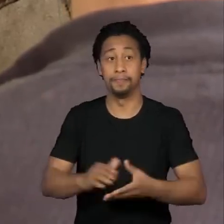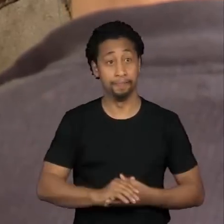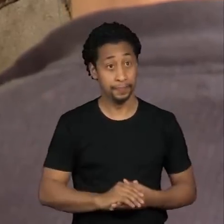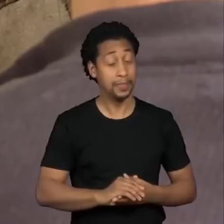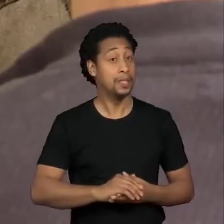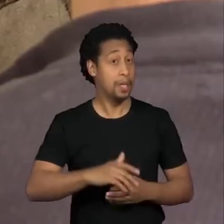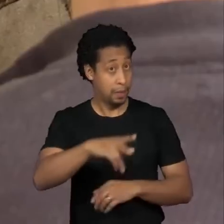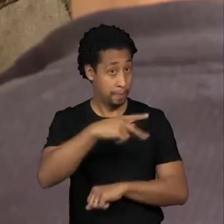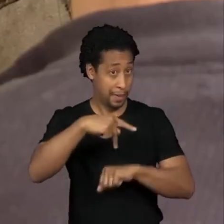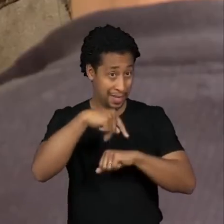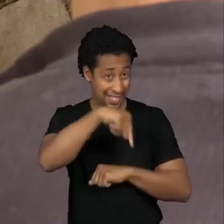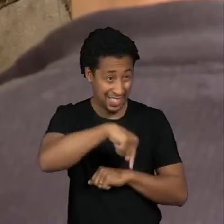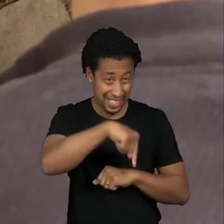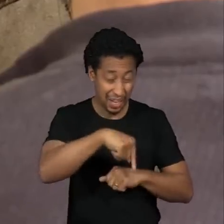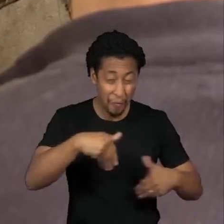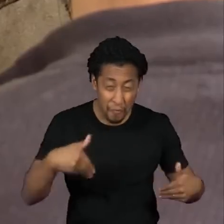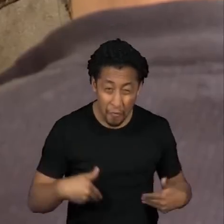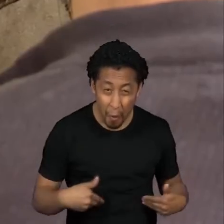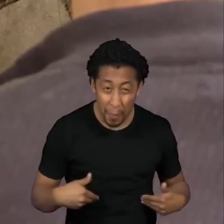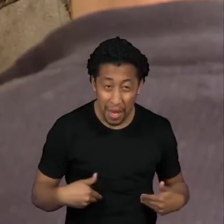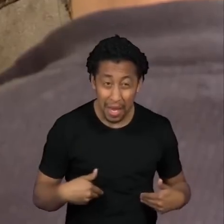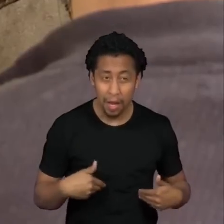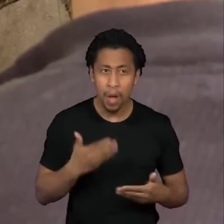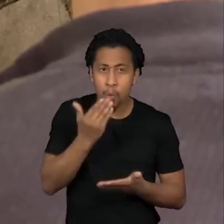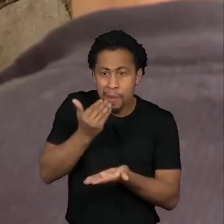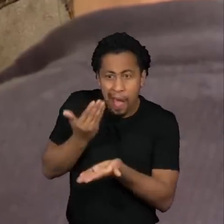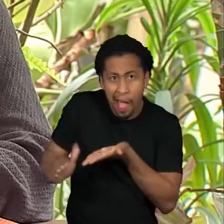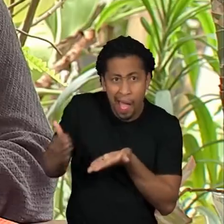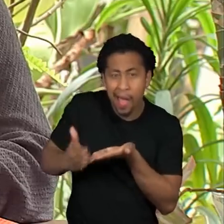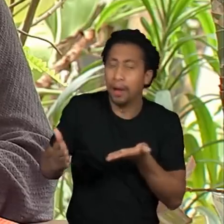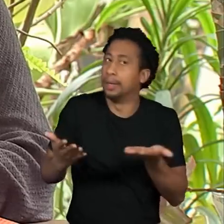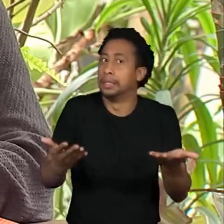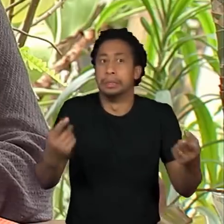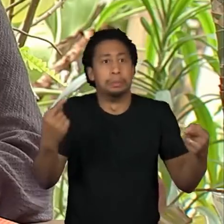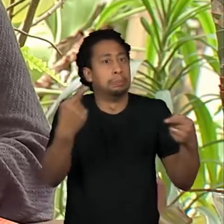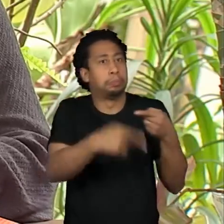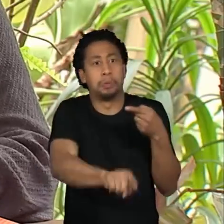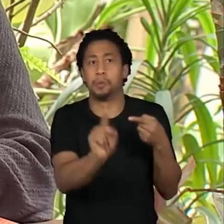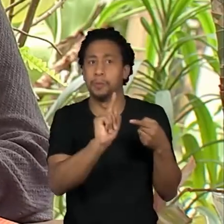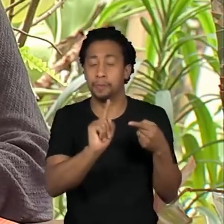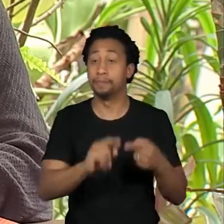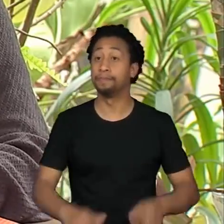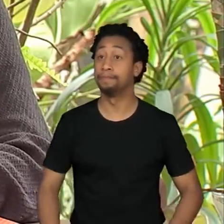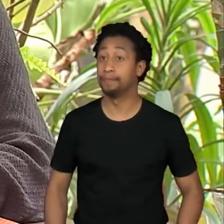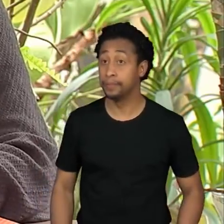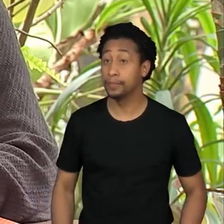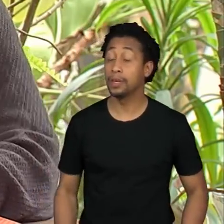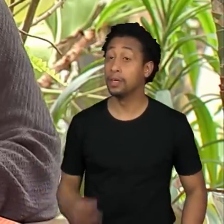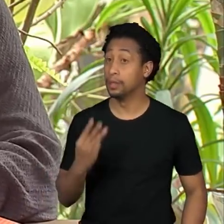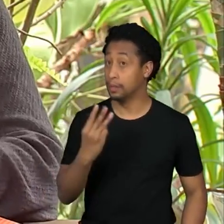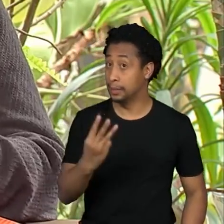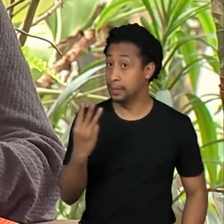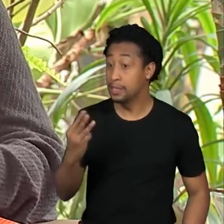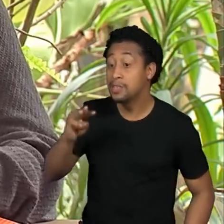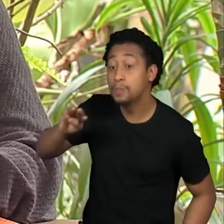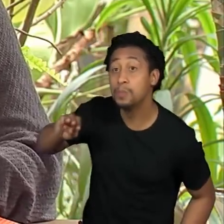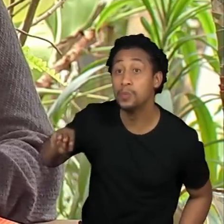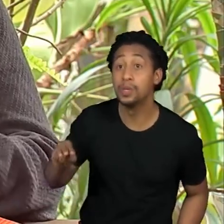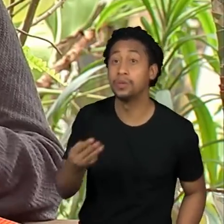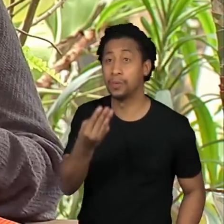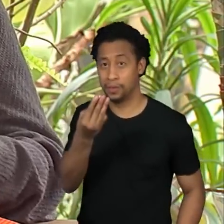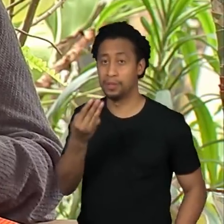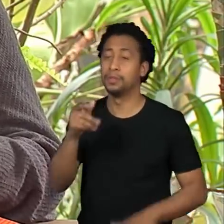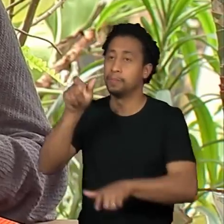país que passa fome, é muito mais cruel. São 33 milhões, mais ou menos, de brasileiros hoje que